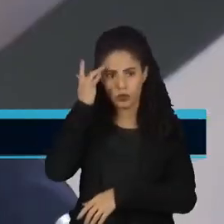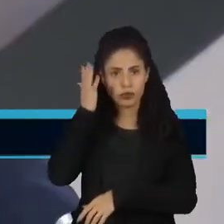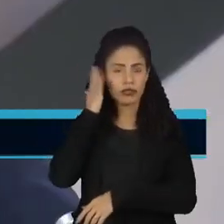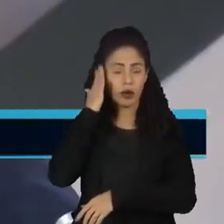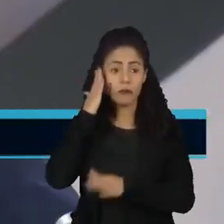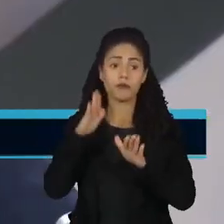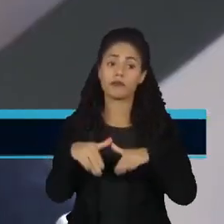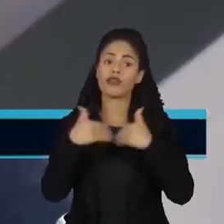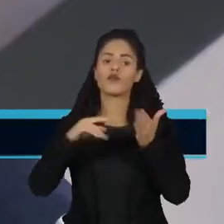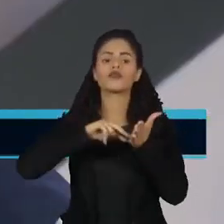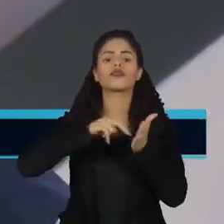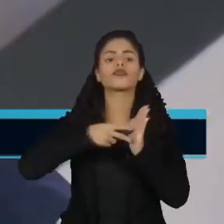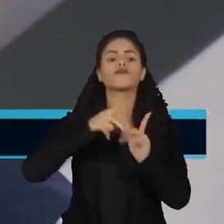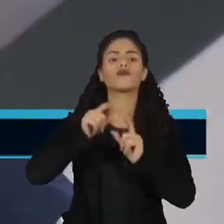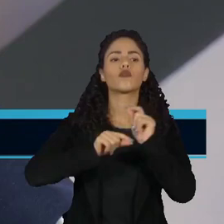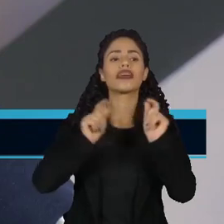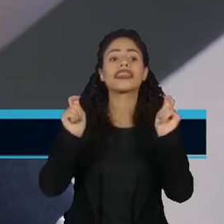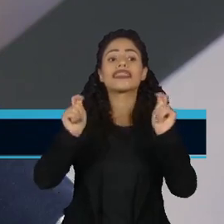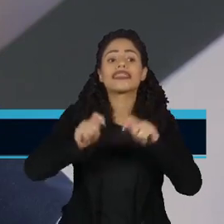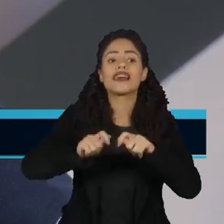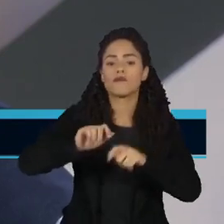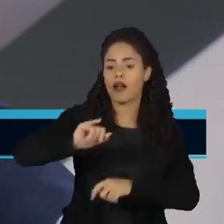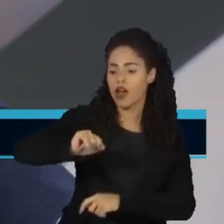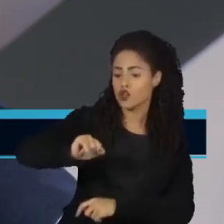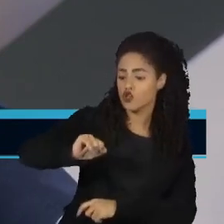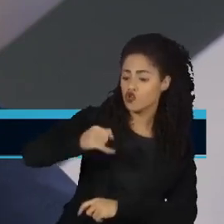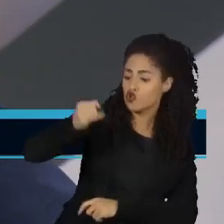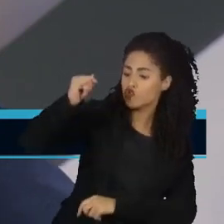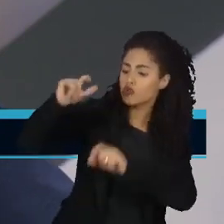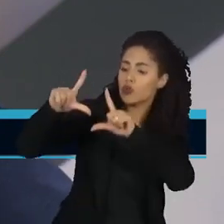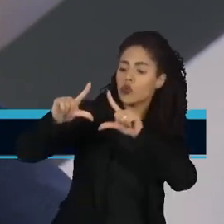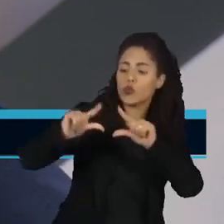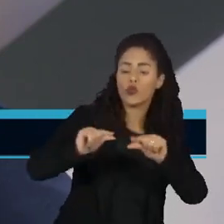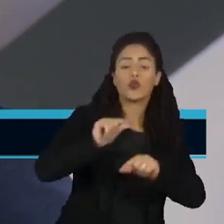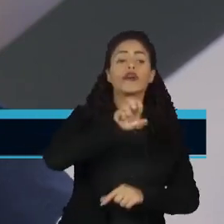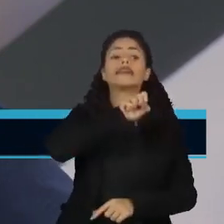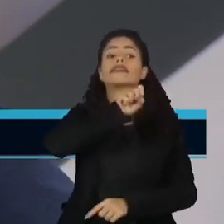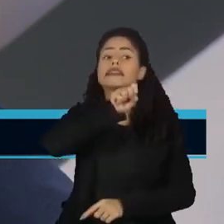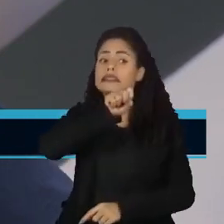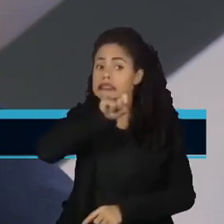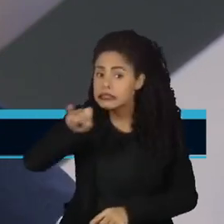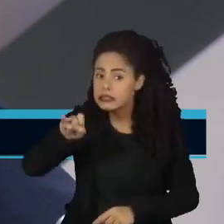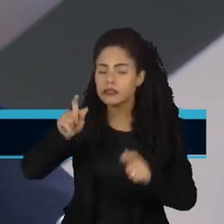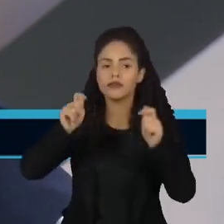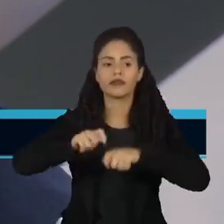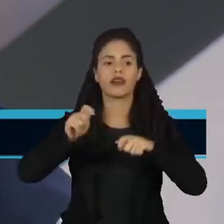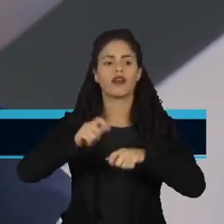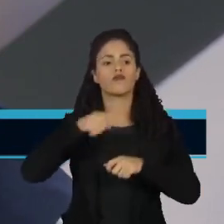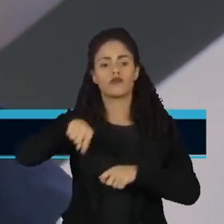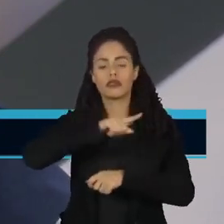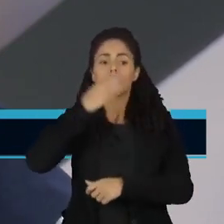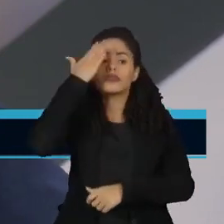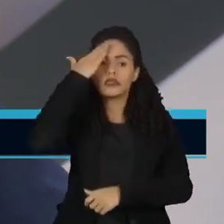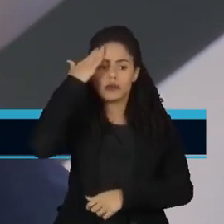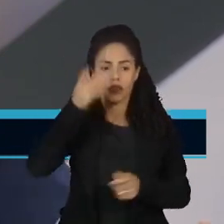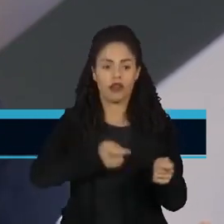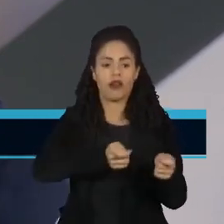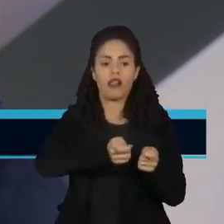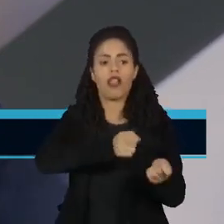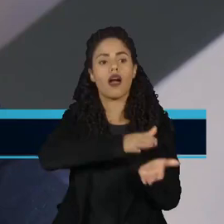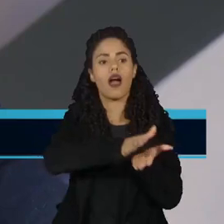Ou seja, só vai dar para reduzir os juros se você tiver fundamentos para que você tenha as contas